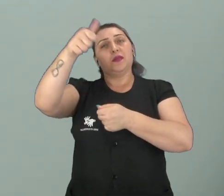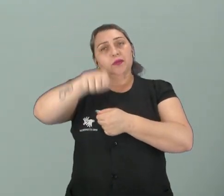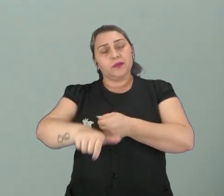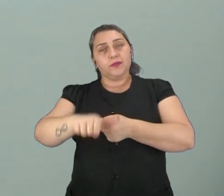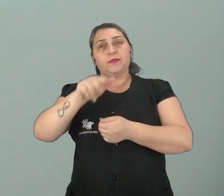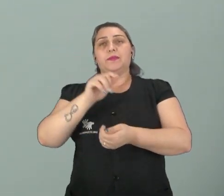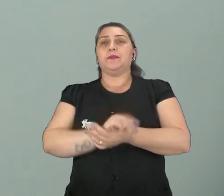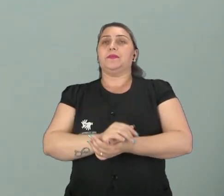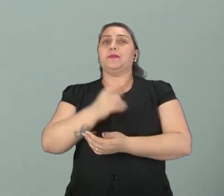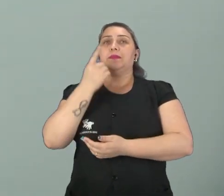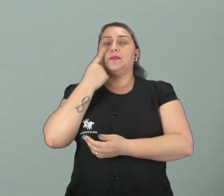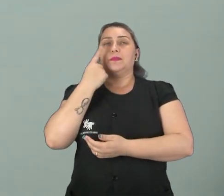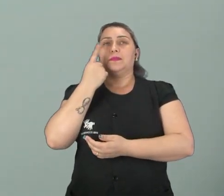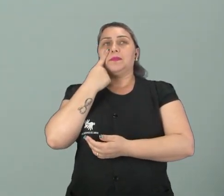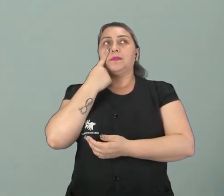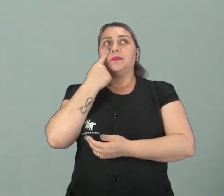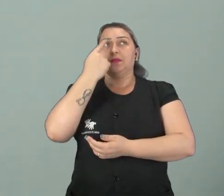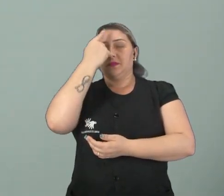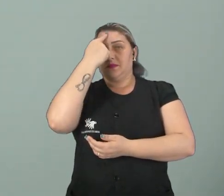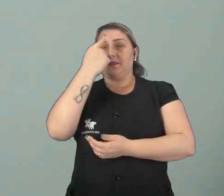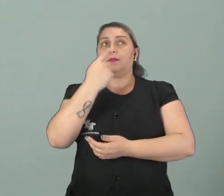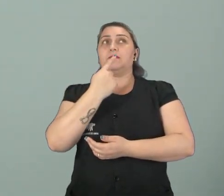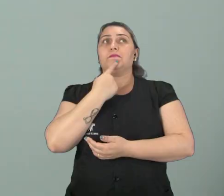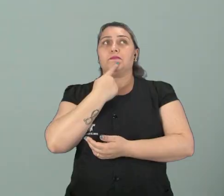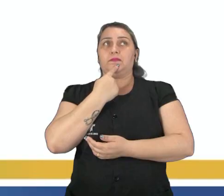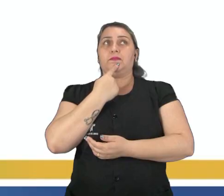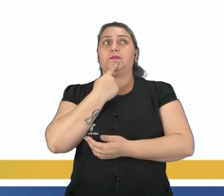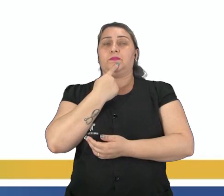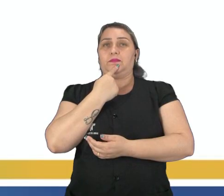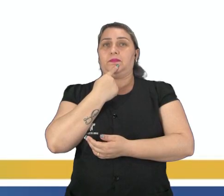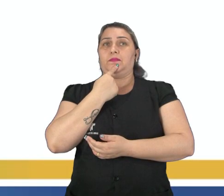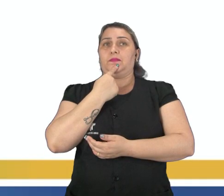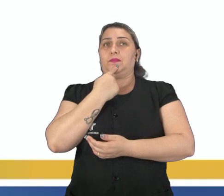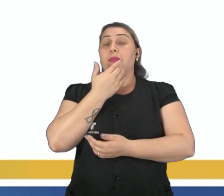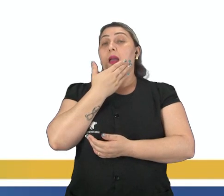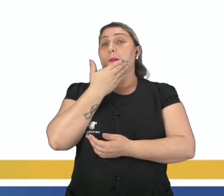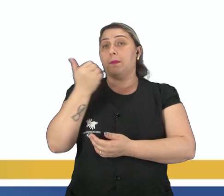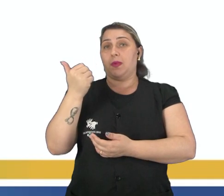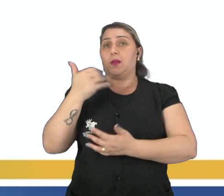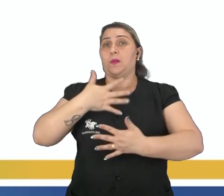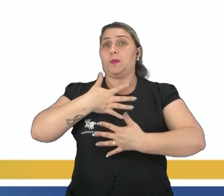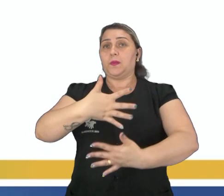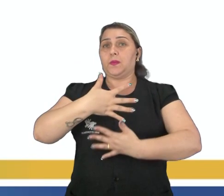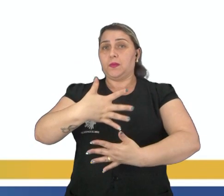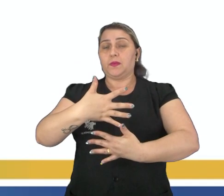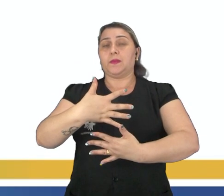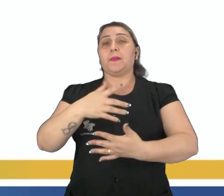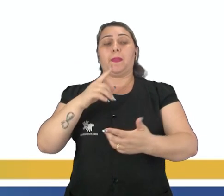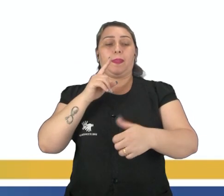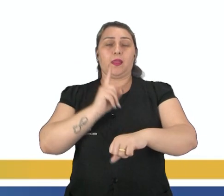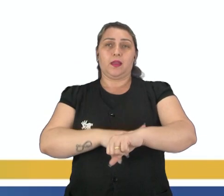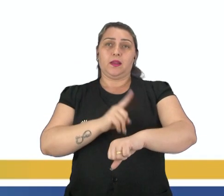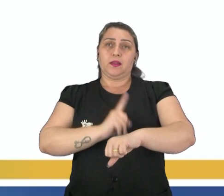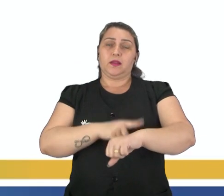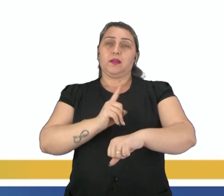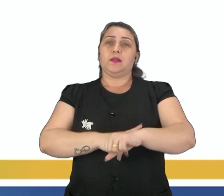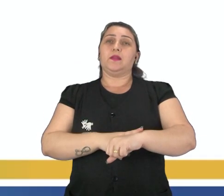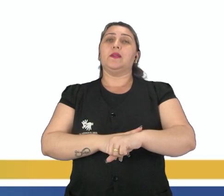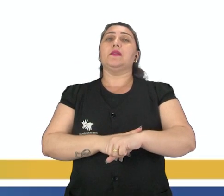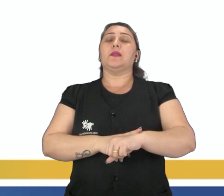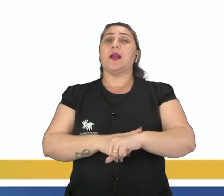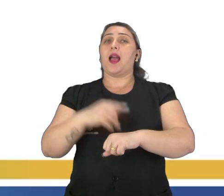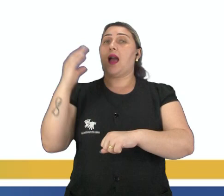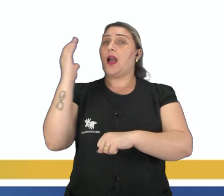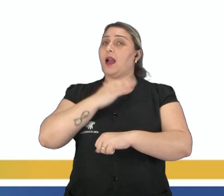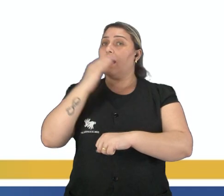Como vocês podem observar nessa imagem, existe um momento que nós vamos ter uma melhor coordenação, vamos ter um tempo que vamos ter uma reação